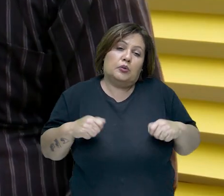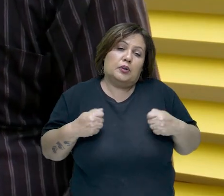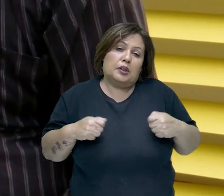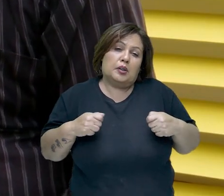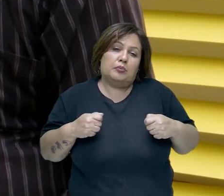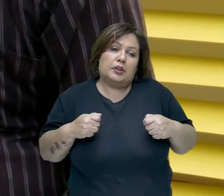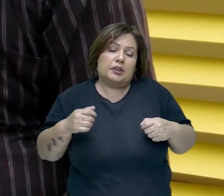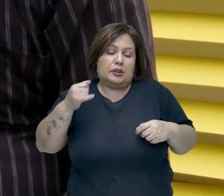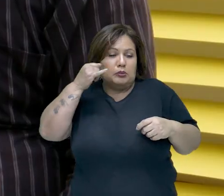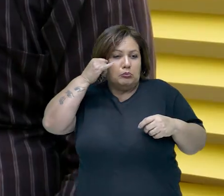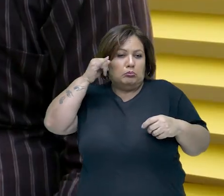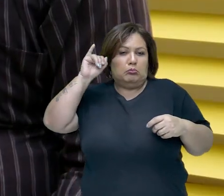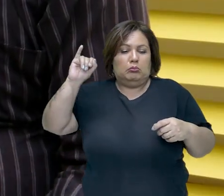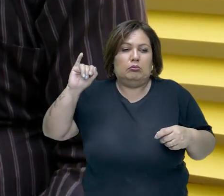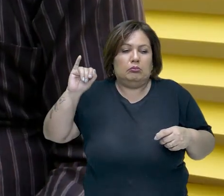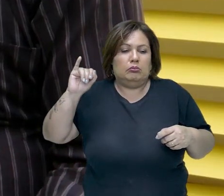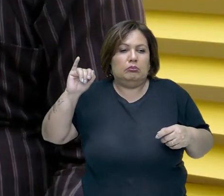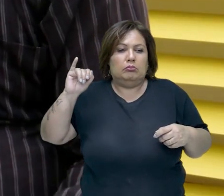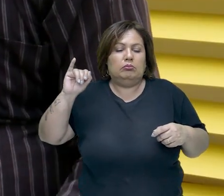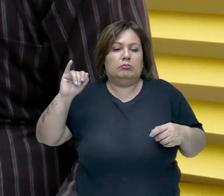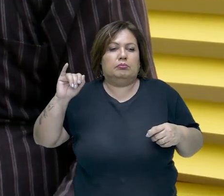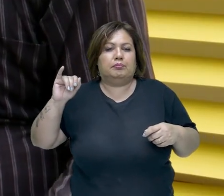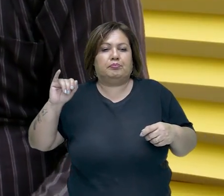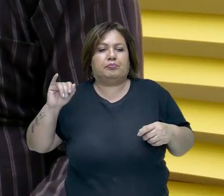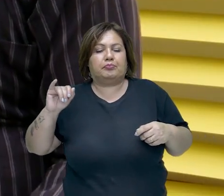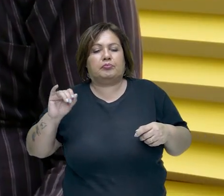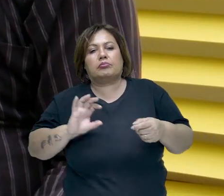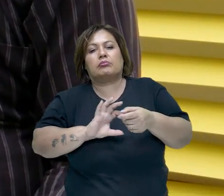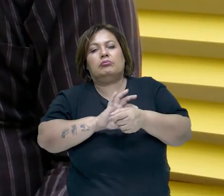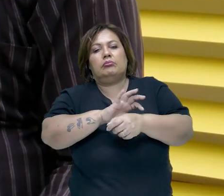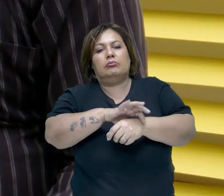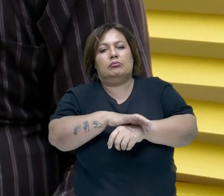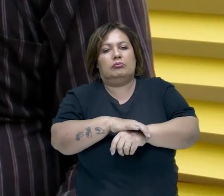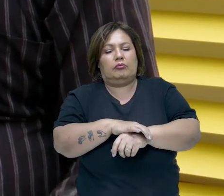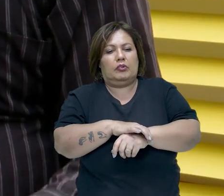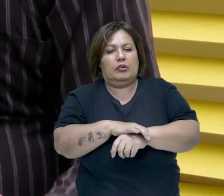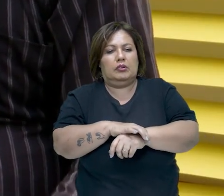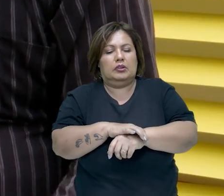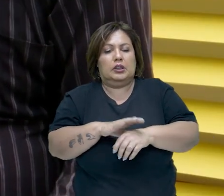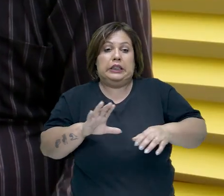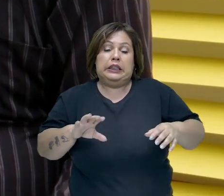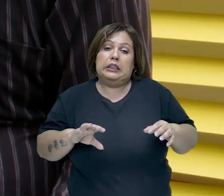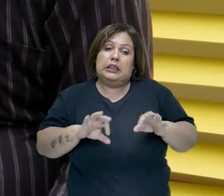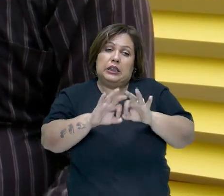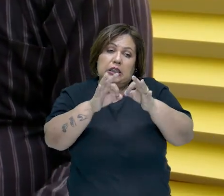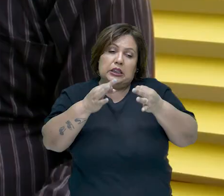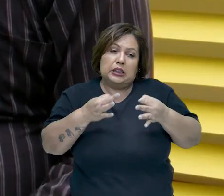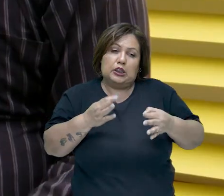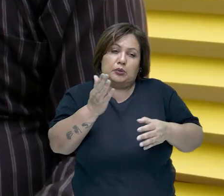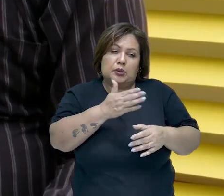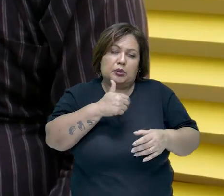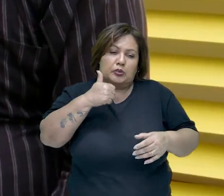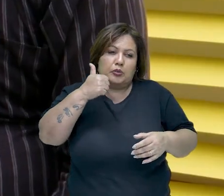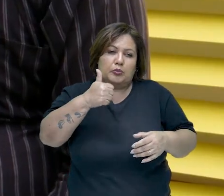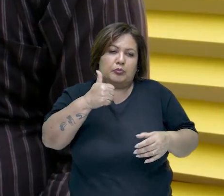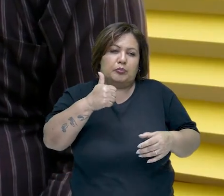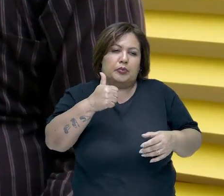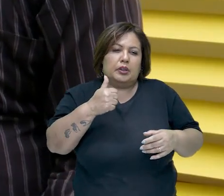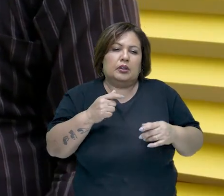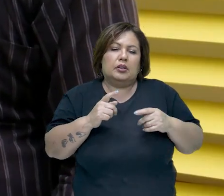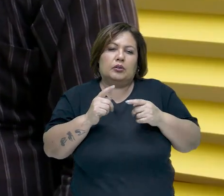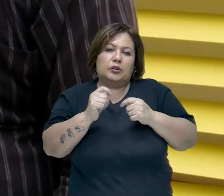preciso prevenir. É preciso evitar o primeiro acesso ao crime. E, obviamente, é preciso melhorar